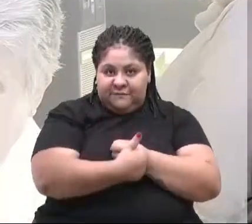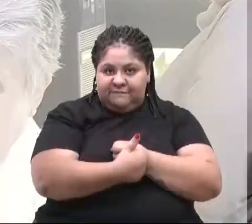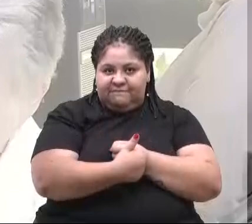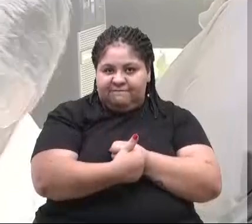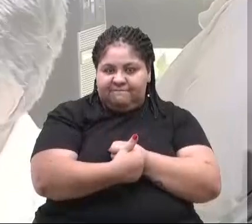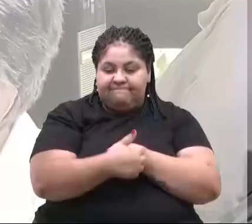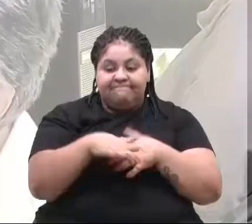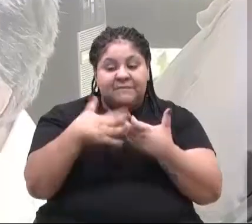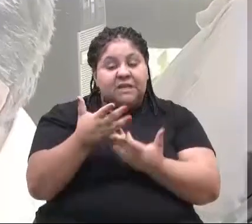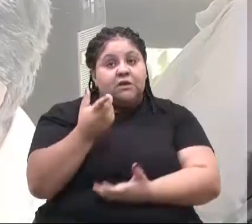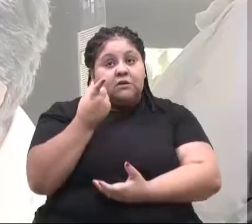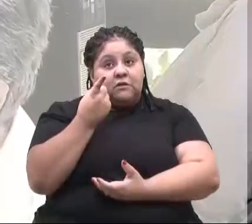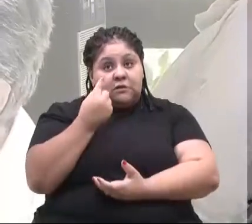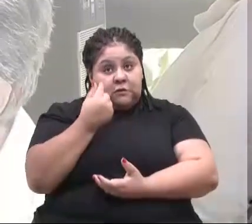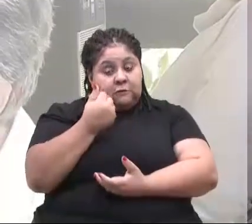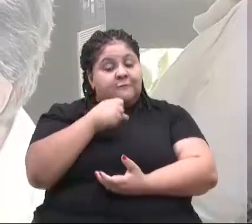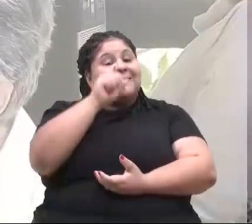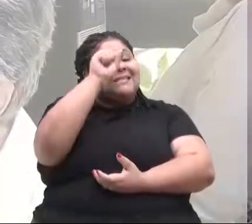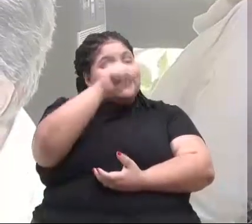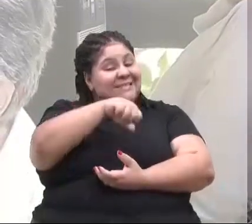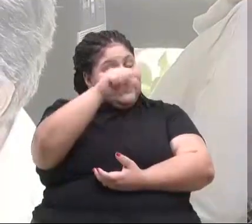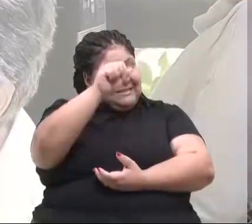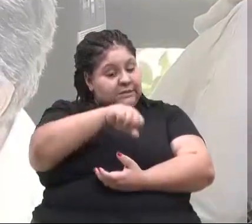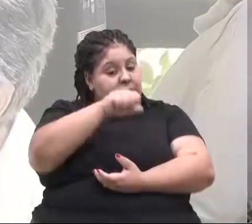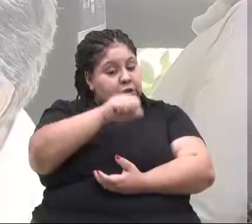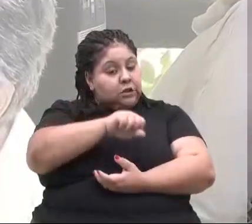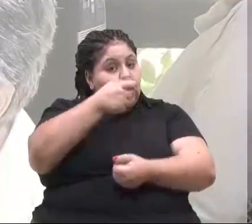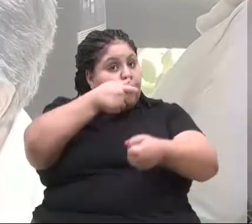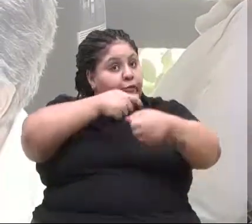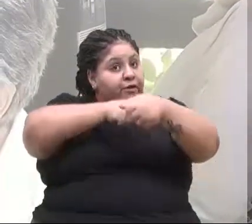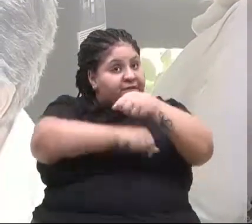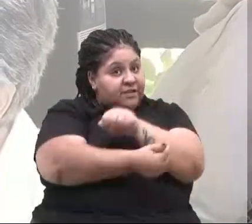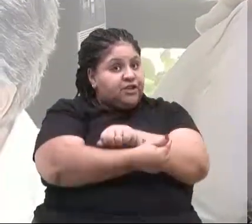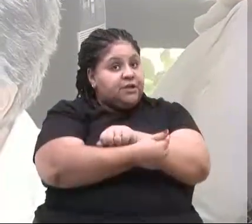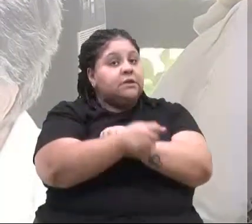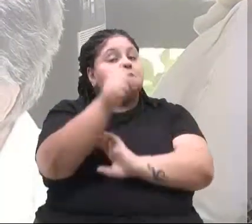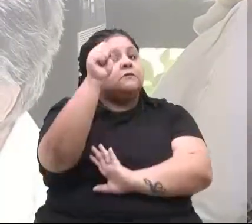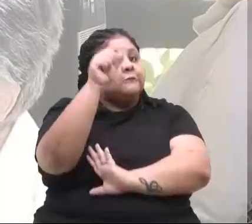um dinheiro ao qual eu digo sim por investimento,